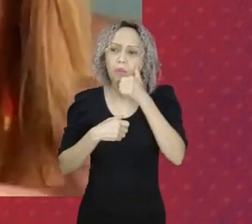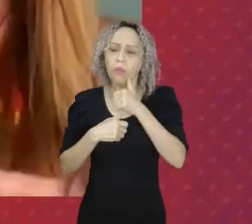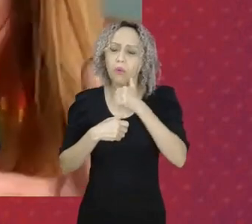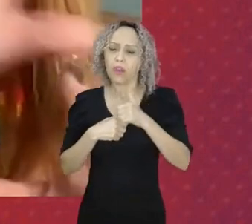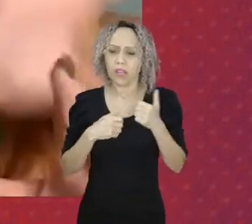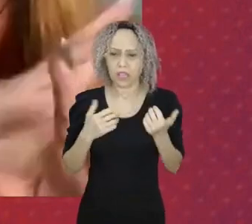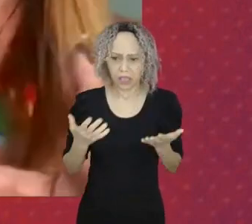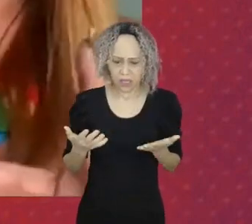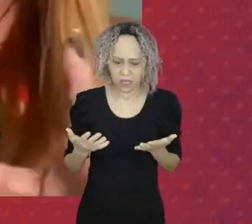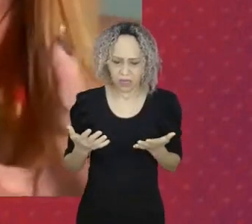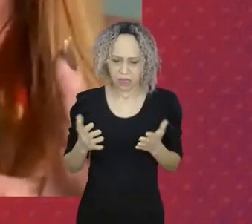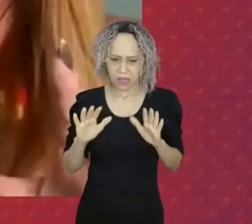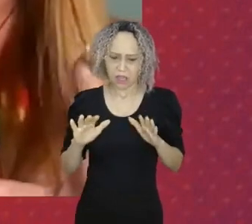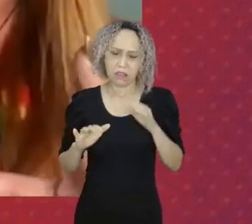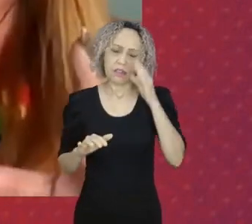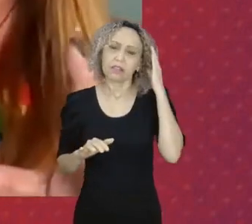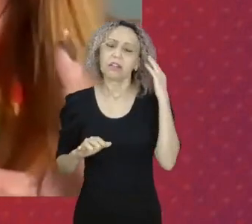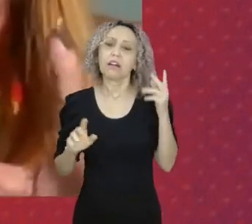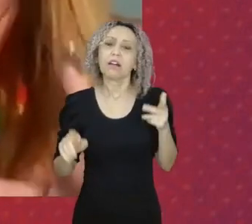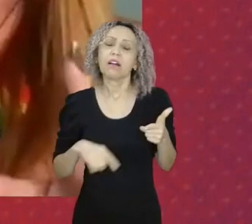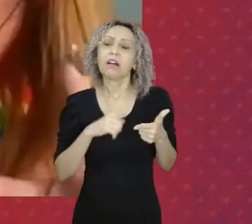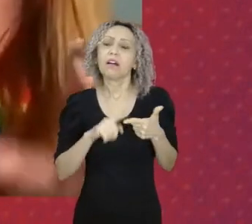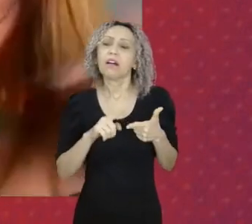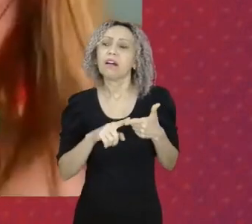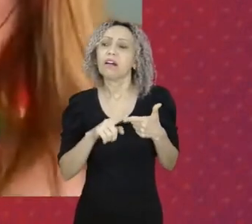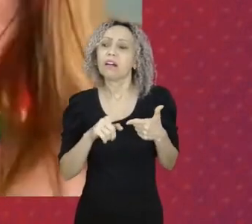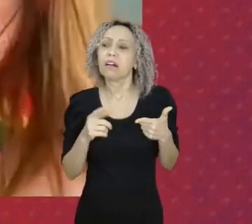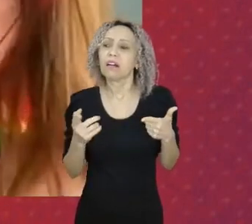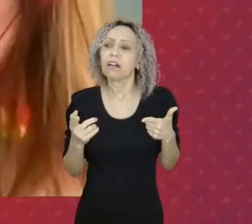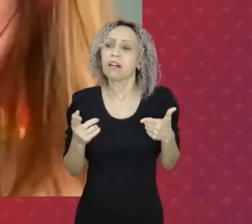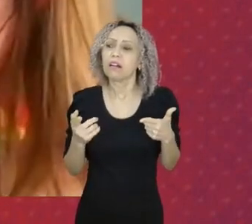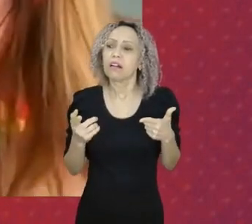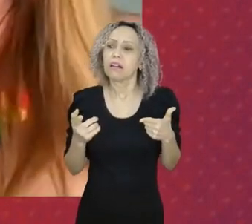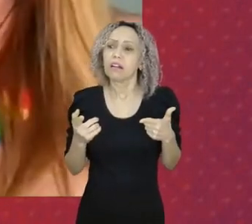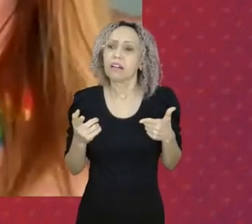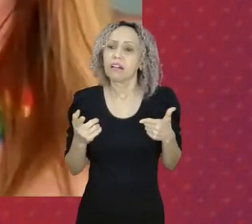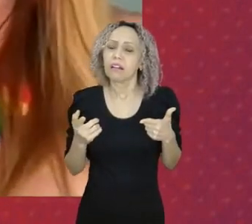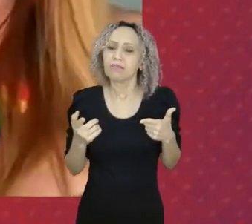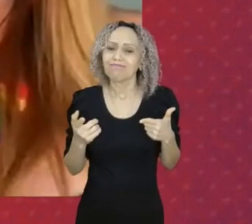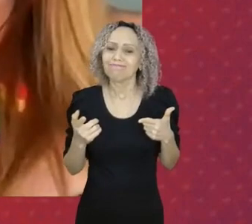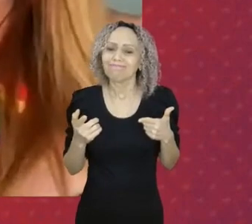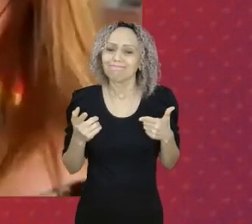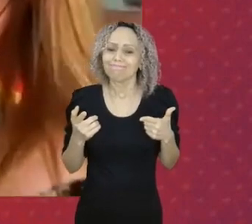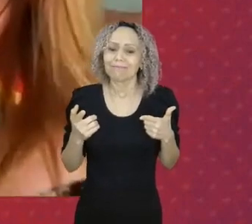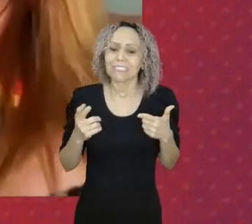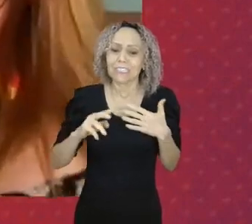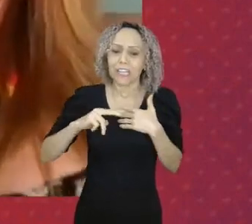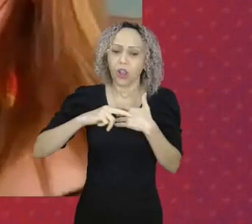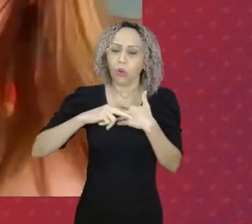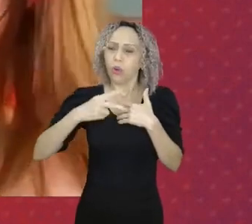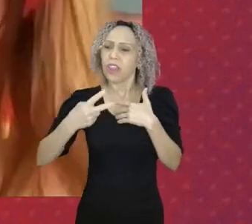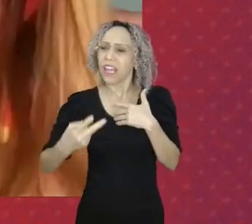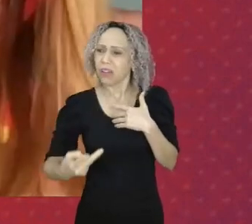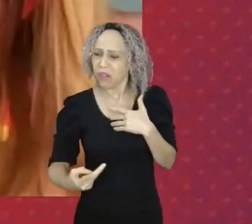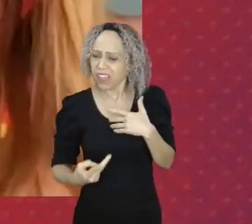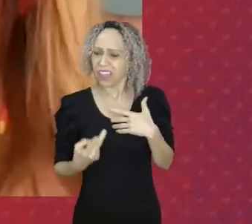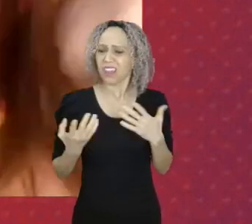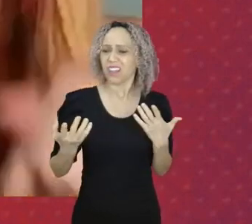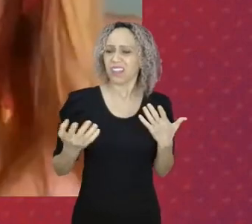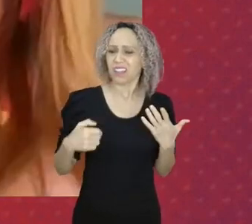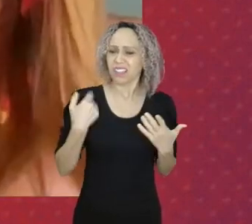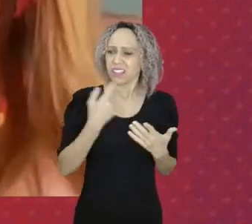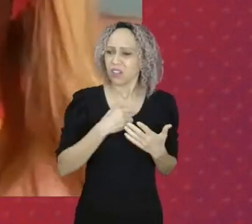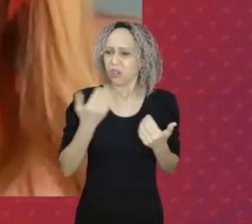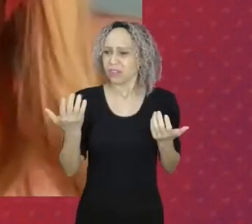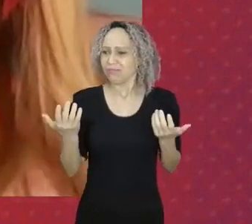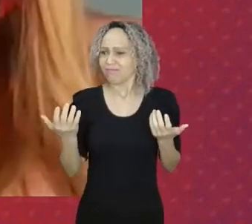bem frisado. A outra coisa é os impactos que a gente sofre, né? Vivenciando o gênero